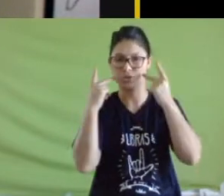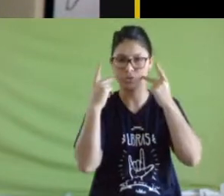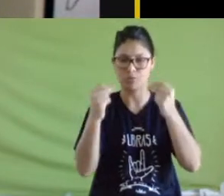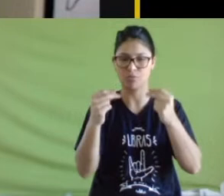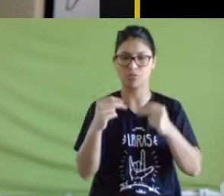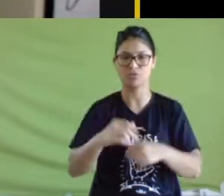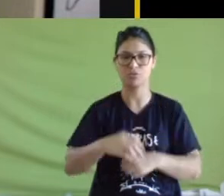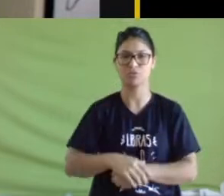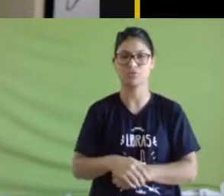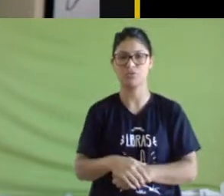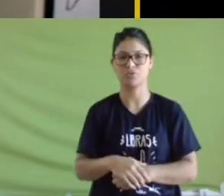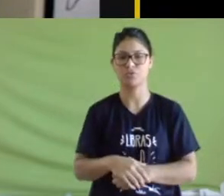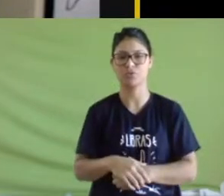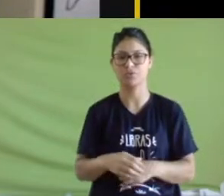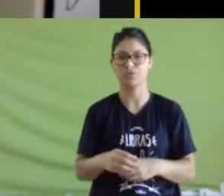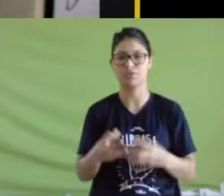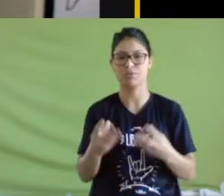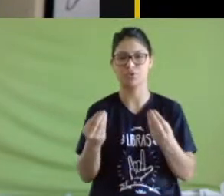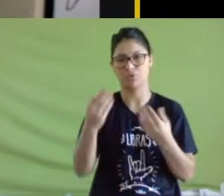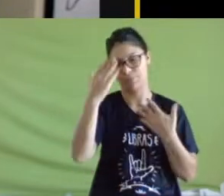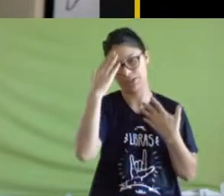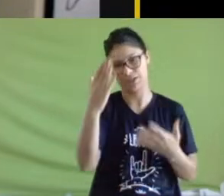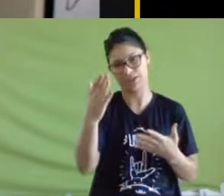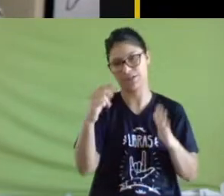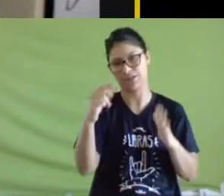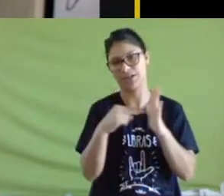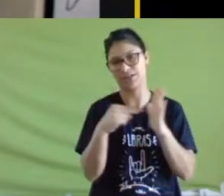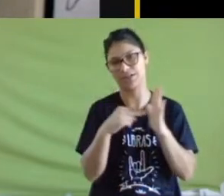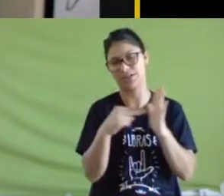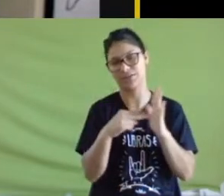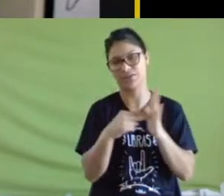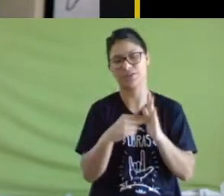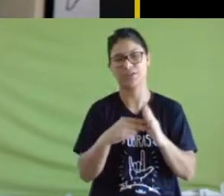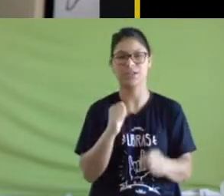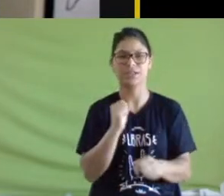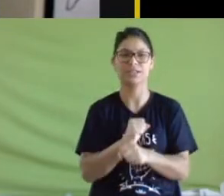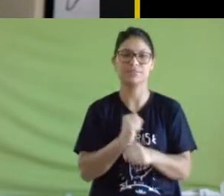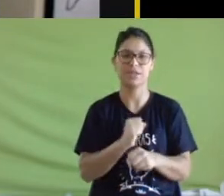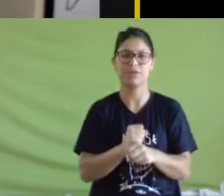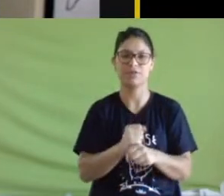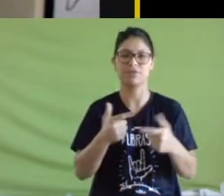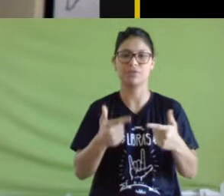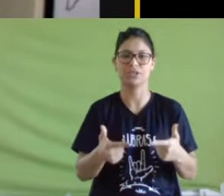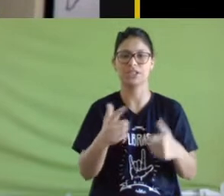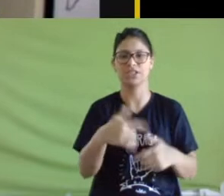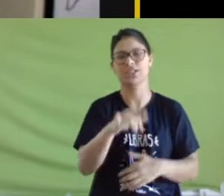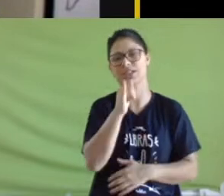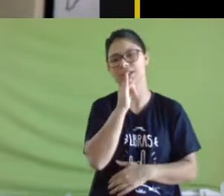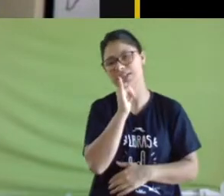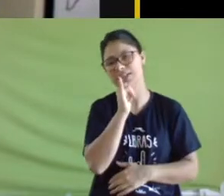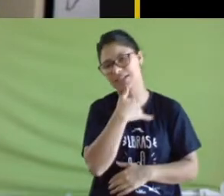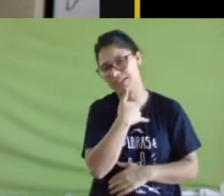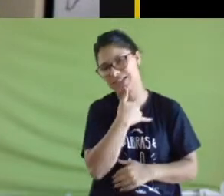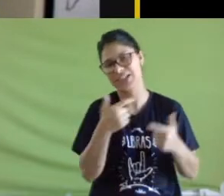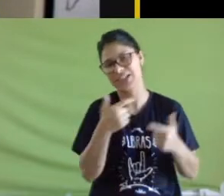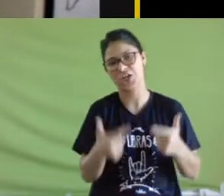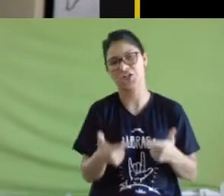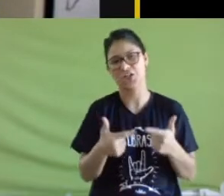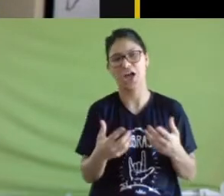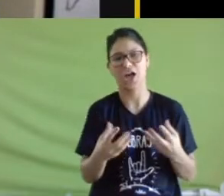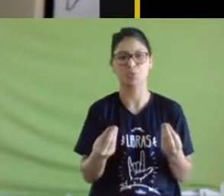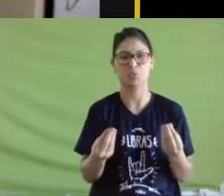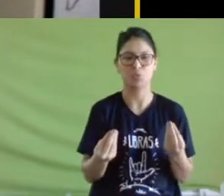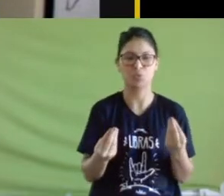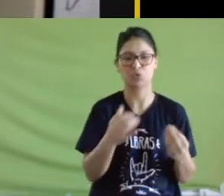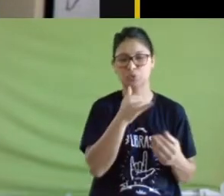né? Então, muito obrigado pela sua atenção. Espero não ter chateado vocês em excesso. Mas sempre